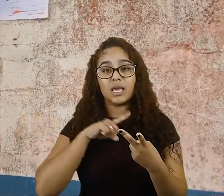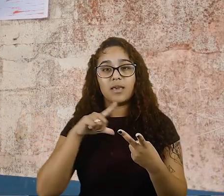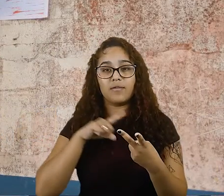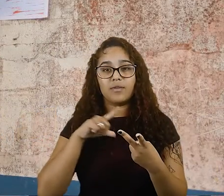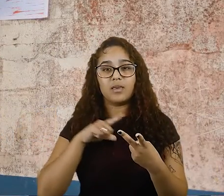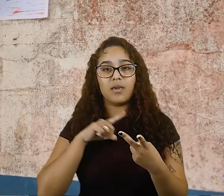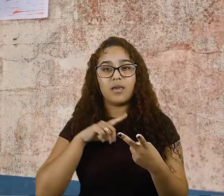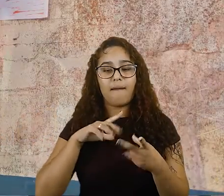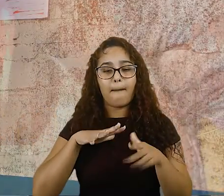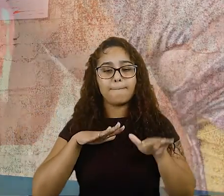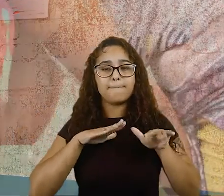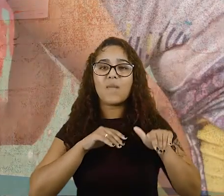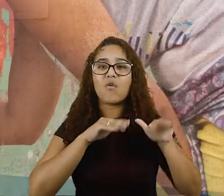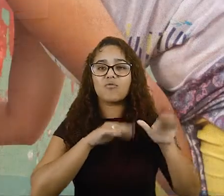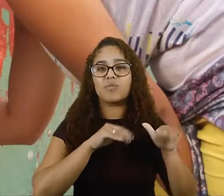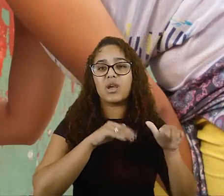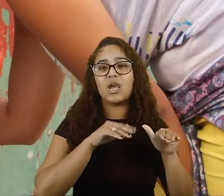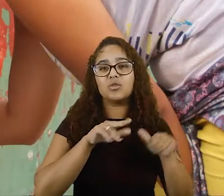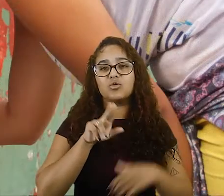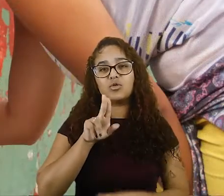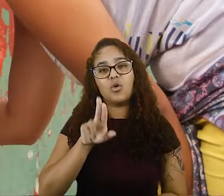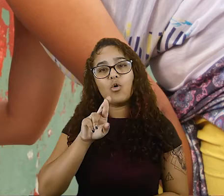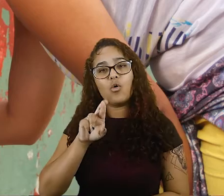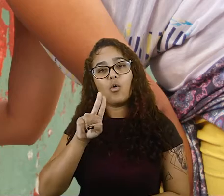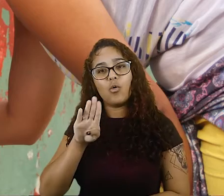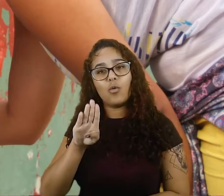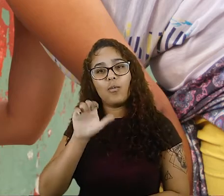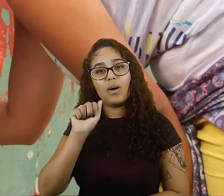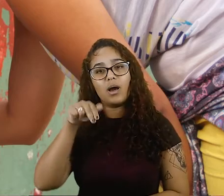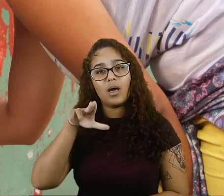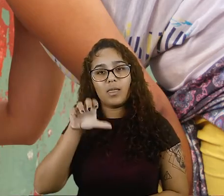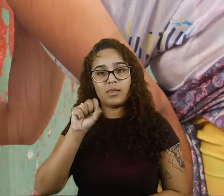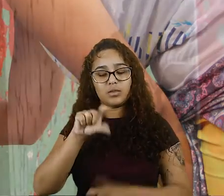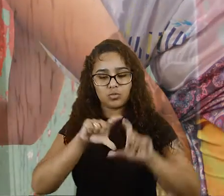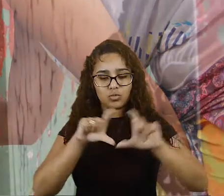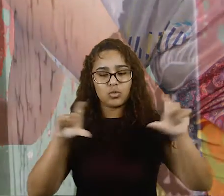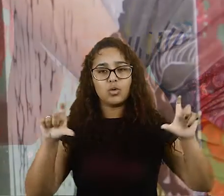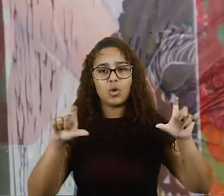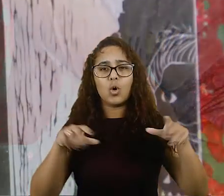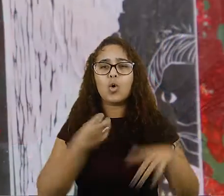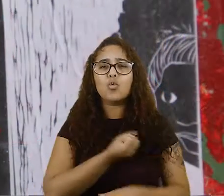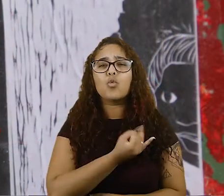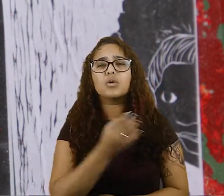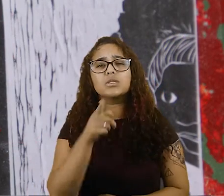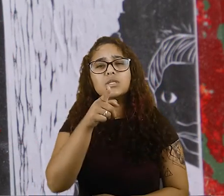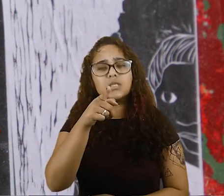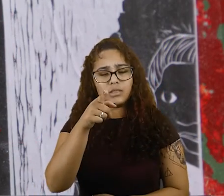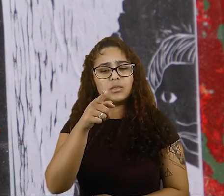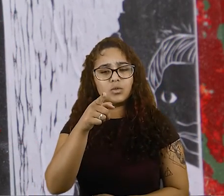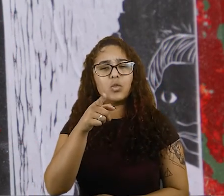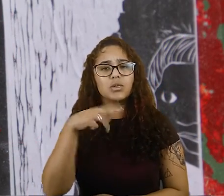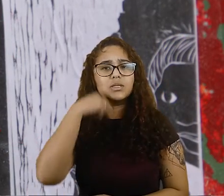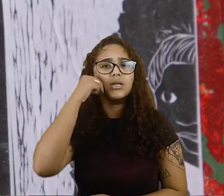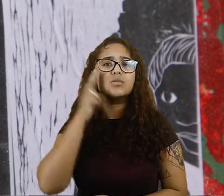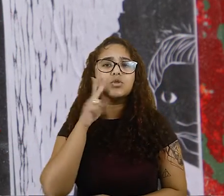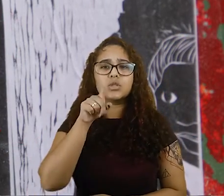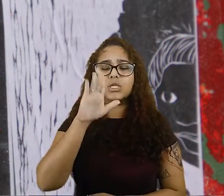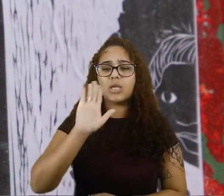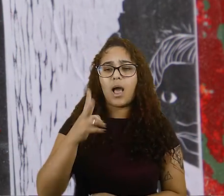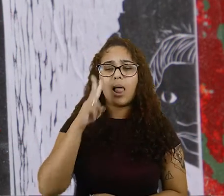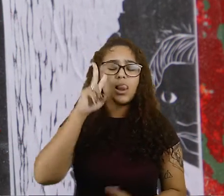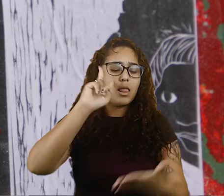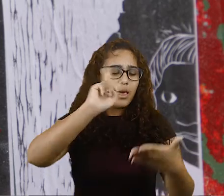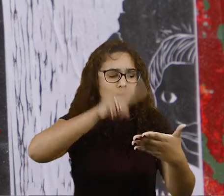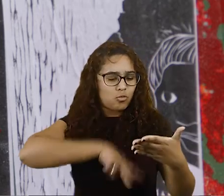ações urbanas, colando a seguinte frase: quantas escritoras negras você já